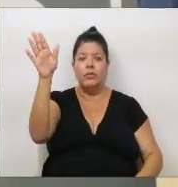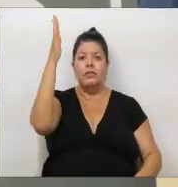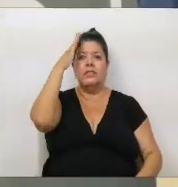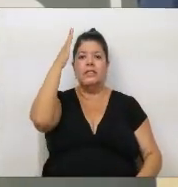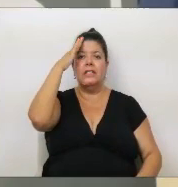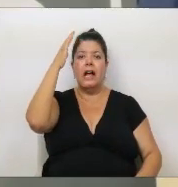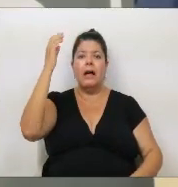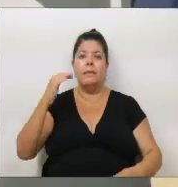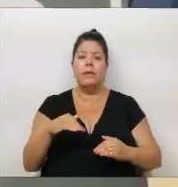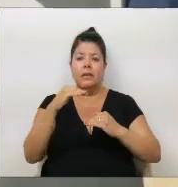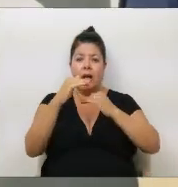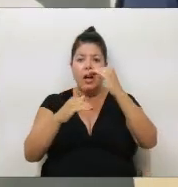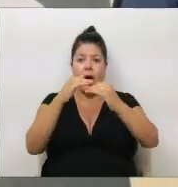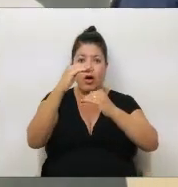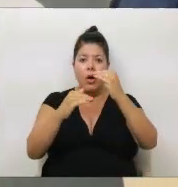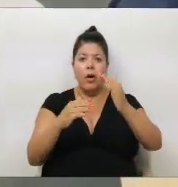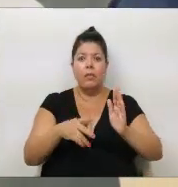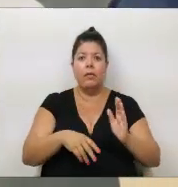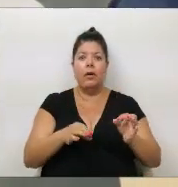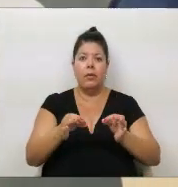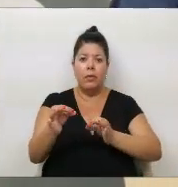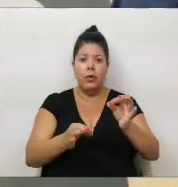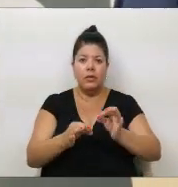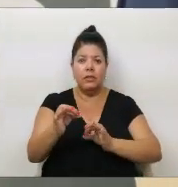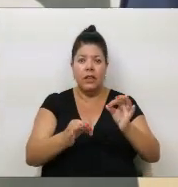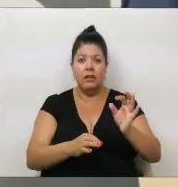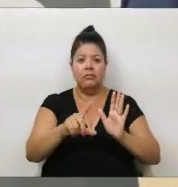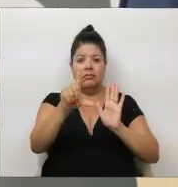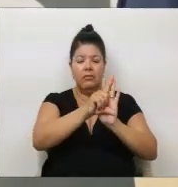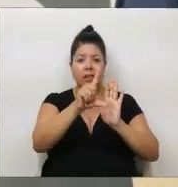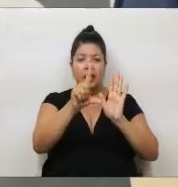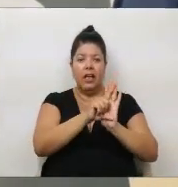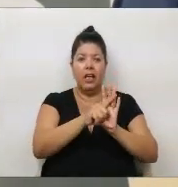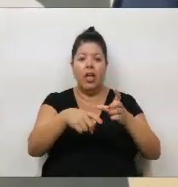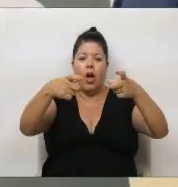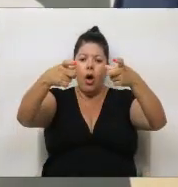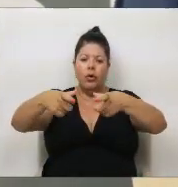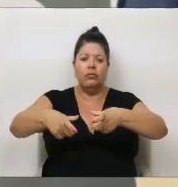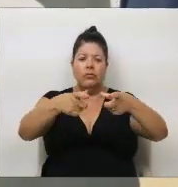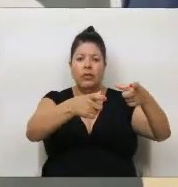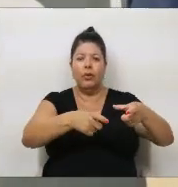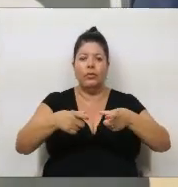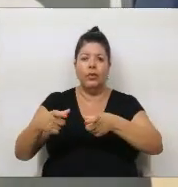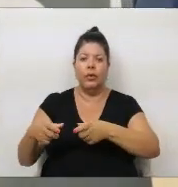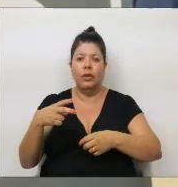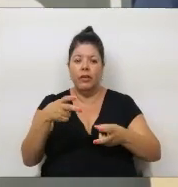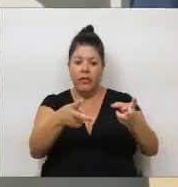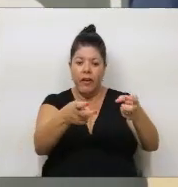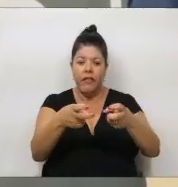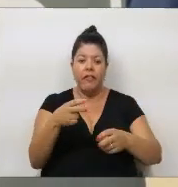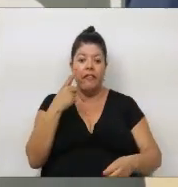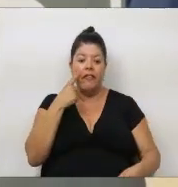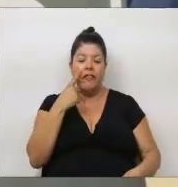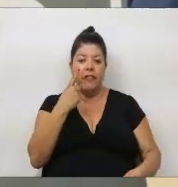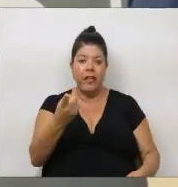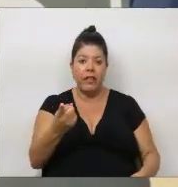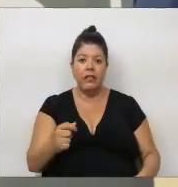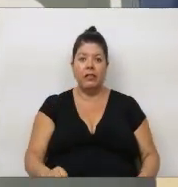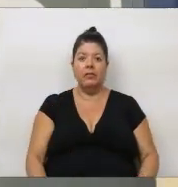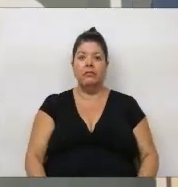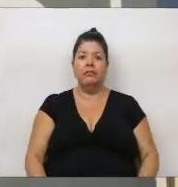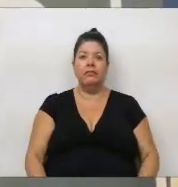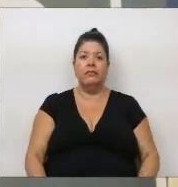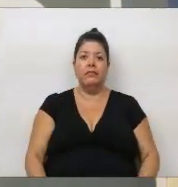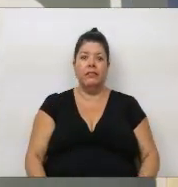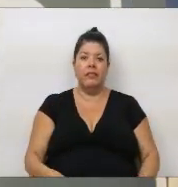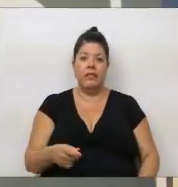a obra, o processo licitatório, onde o cidadão vai lá dentro acompanhar o processo licitatório, vai acompanhar